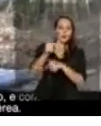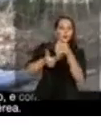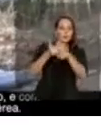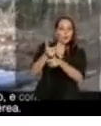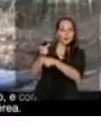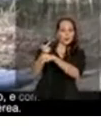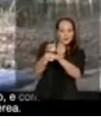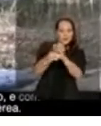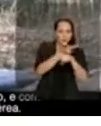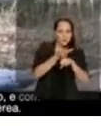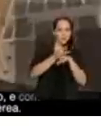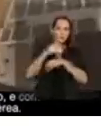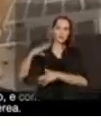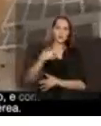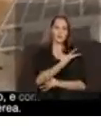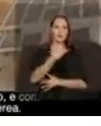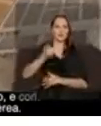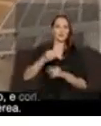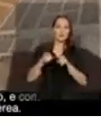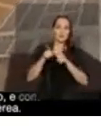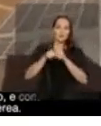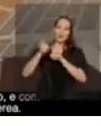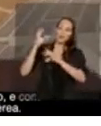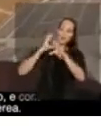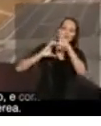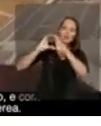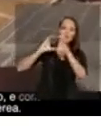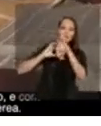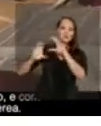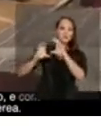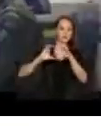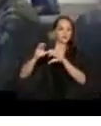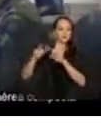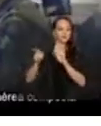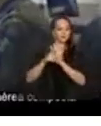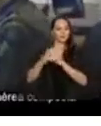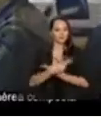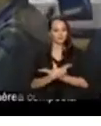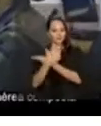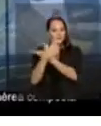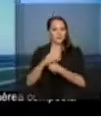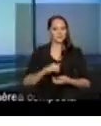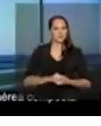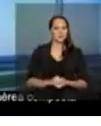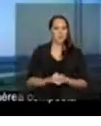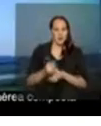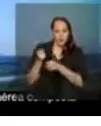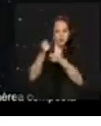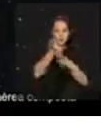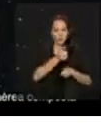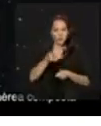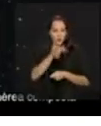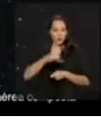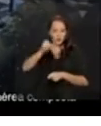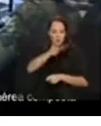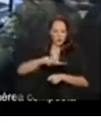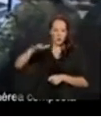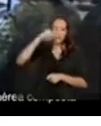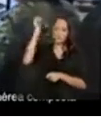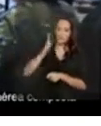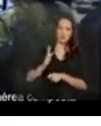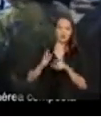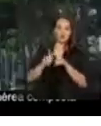busca e salvamento e com as telecomunicações da Força Aérea. Para controlar todo o território nacional e a